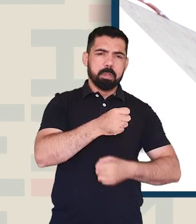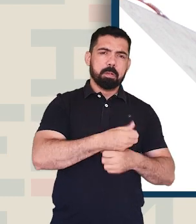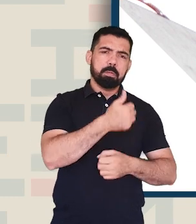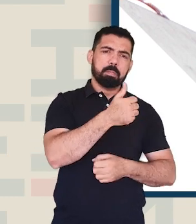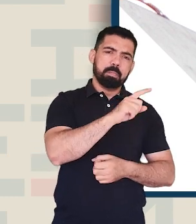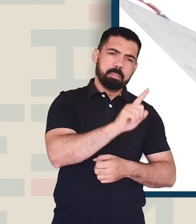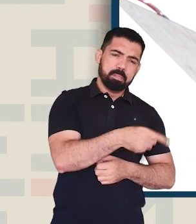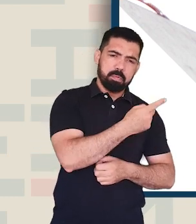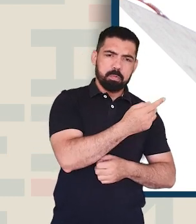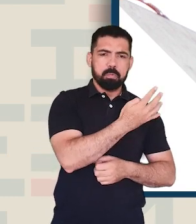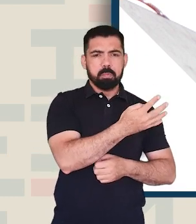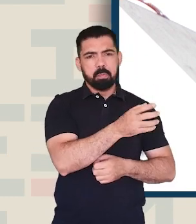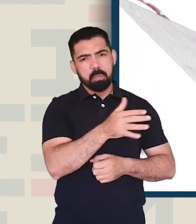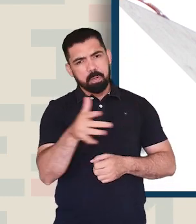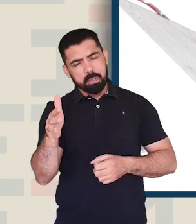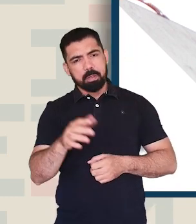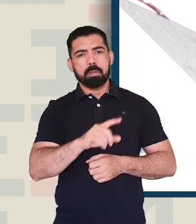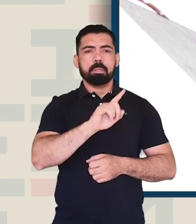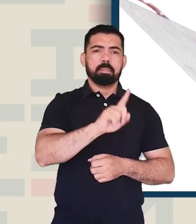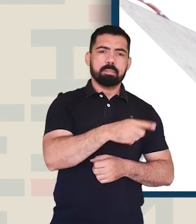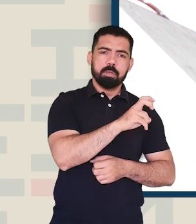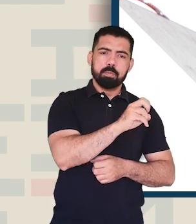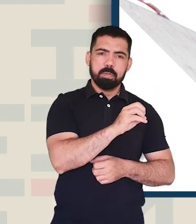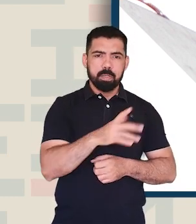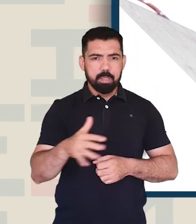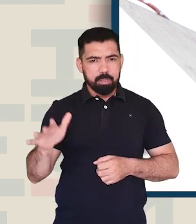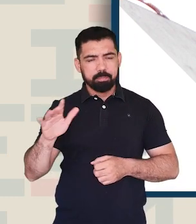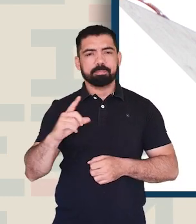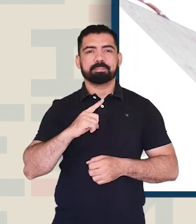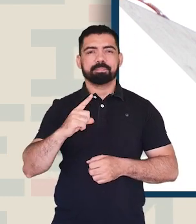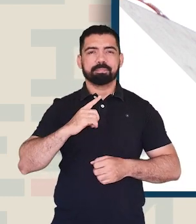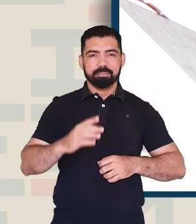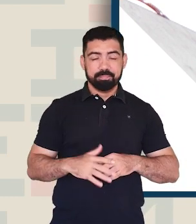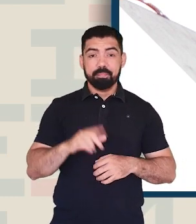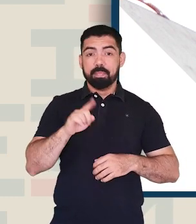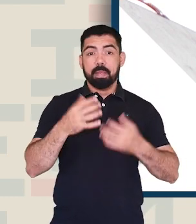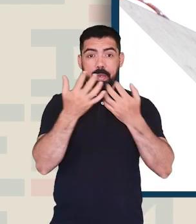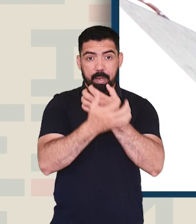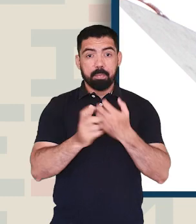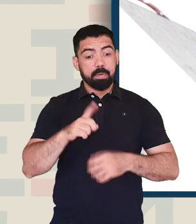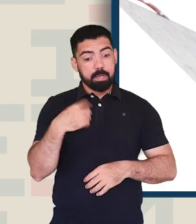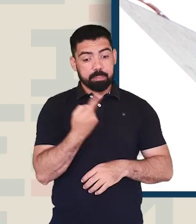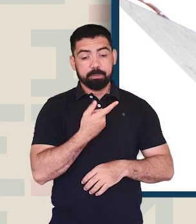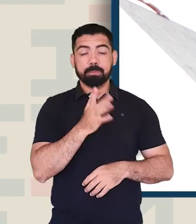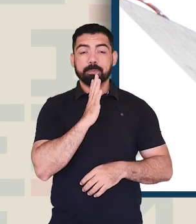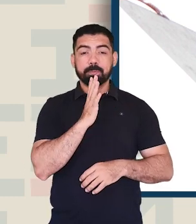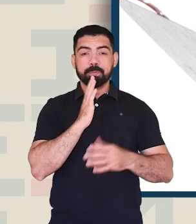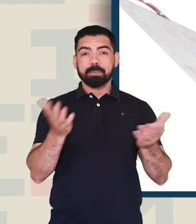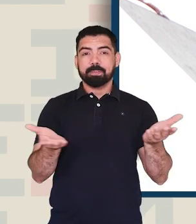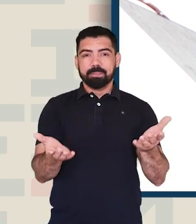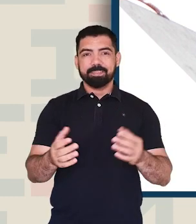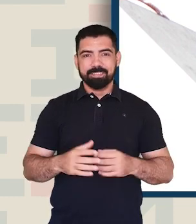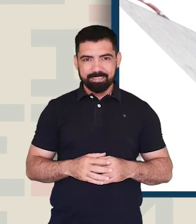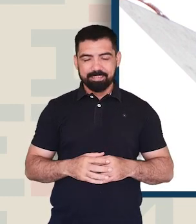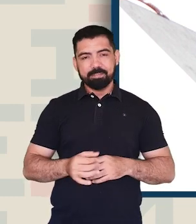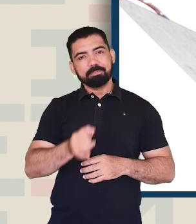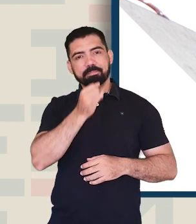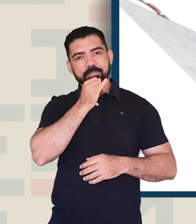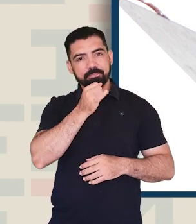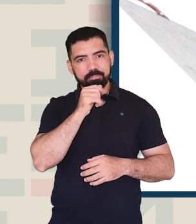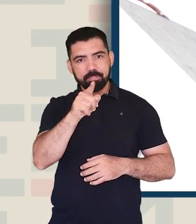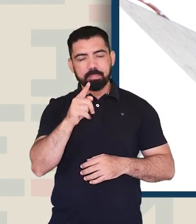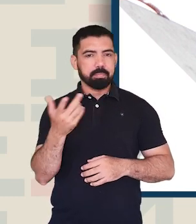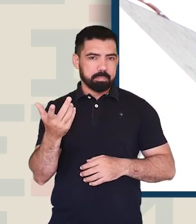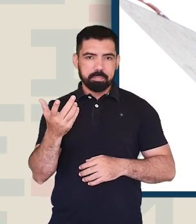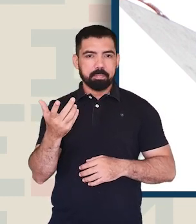e pouco, 1500, já estava mais bem desenvolvida. Então, é a música que a gente conhece hoje. Você pode pegar uma música,